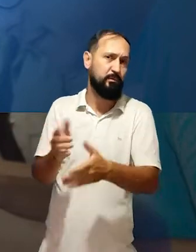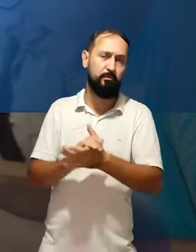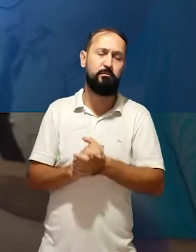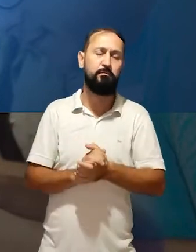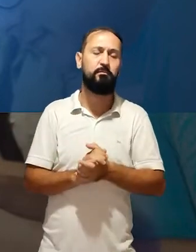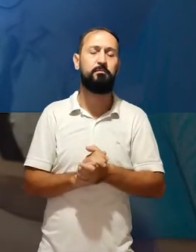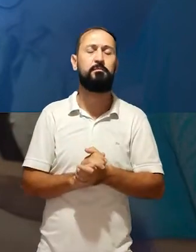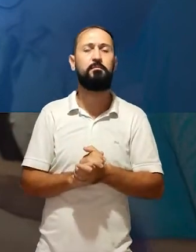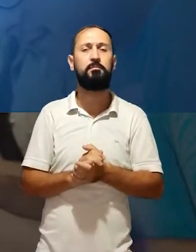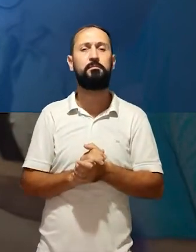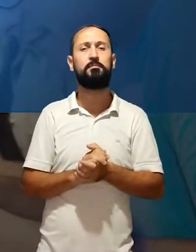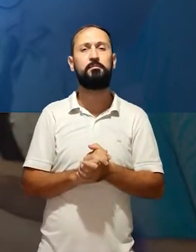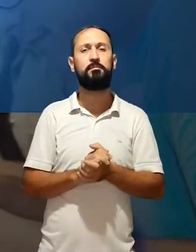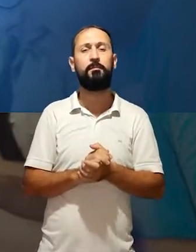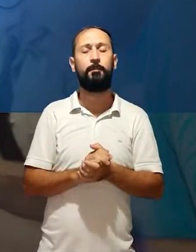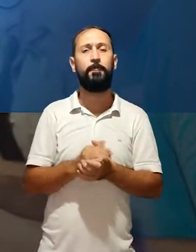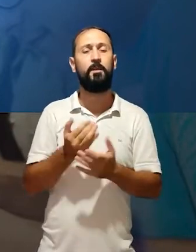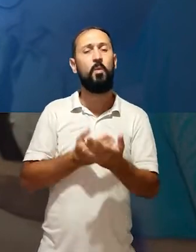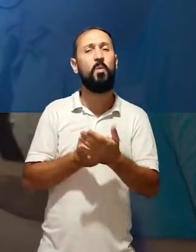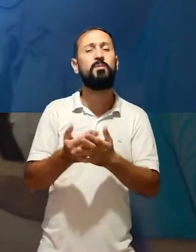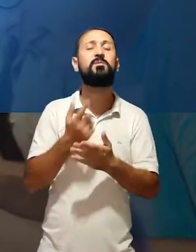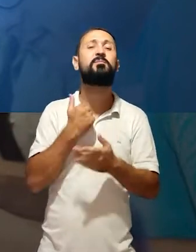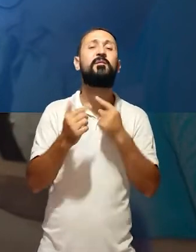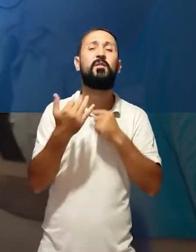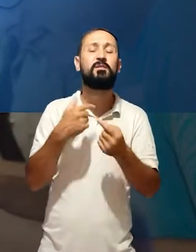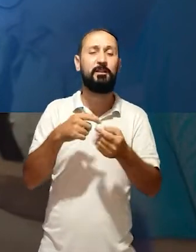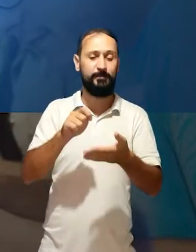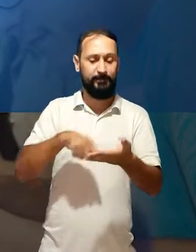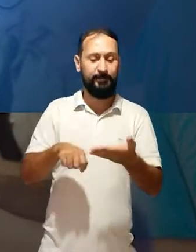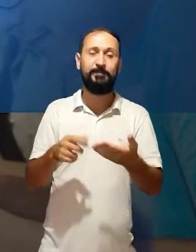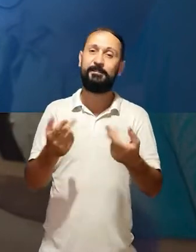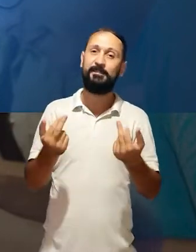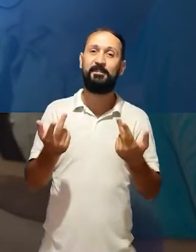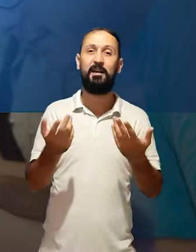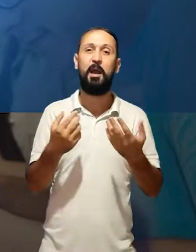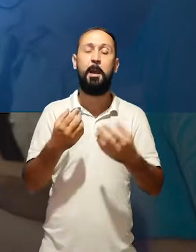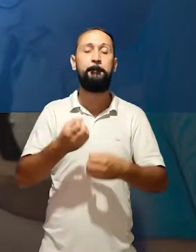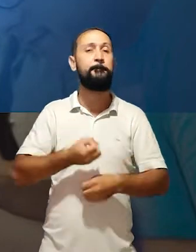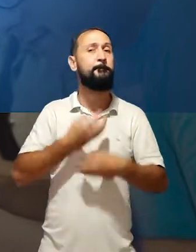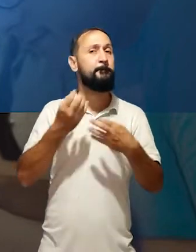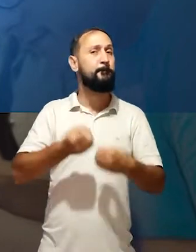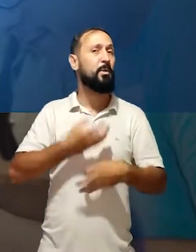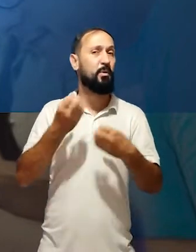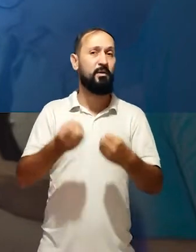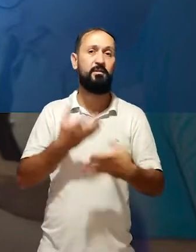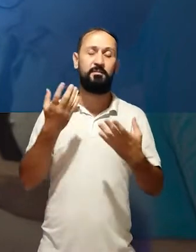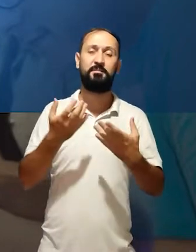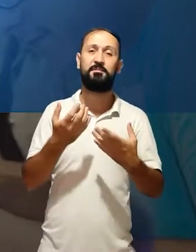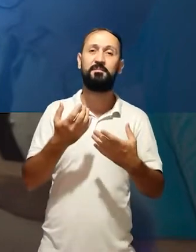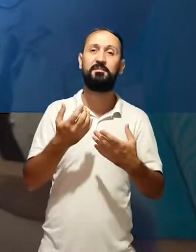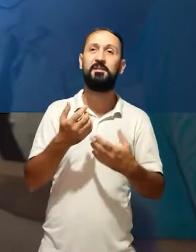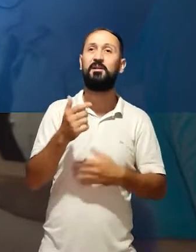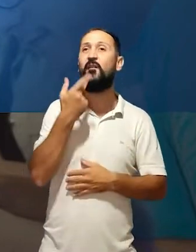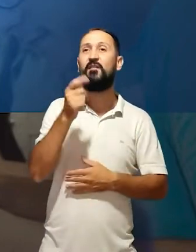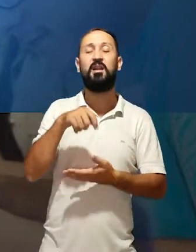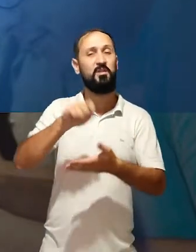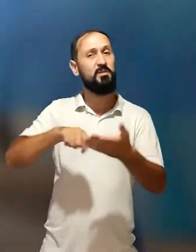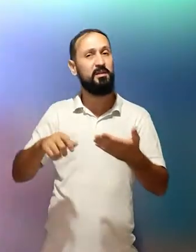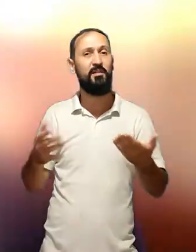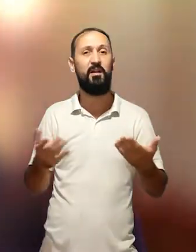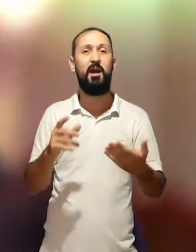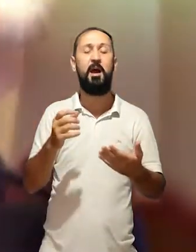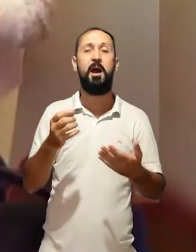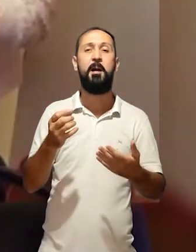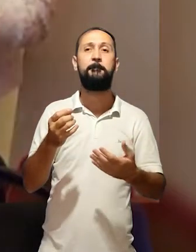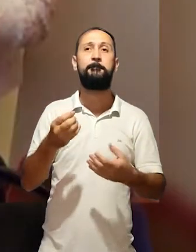né? E me deu vontade também de escrever, né? E a poesia minha, eu nem falo que